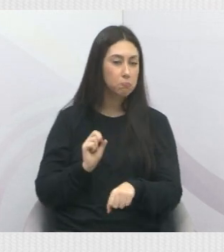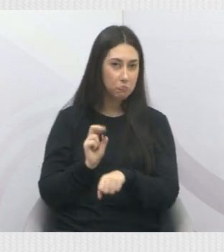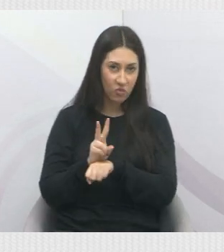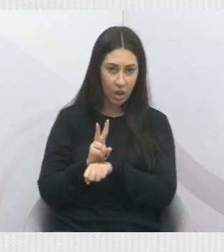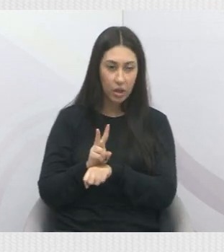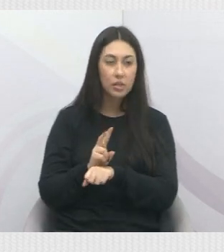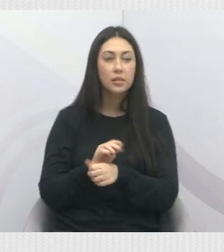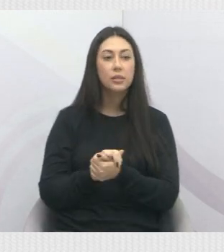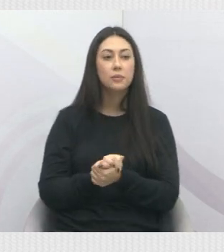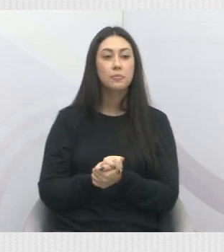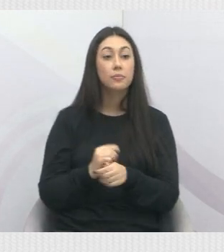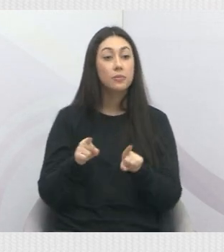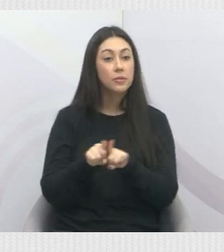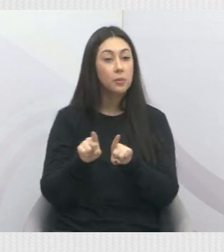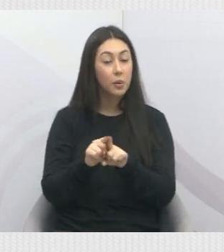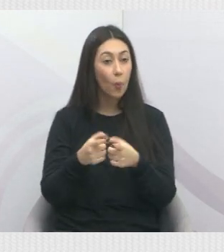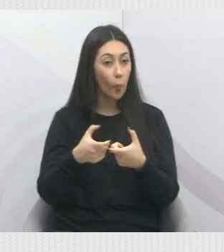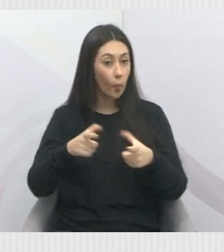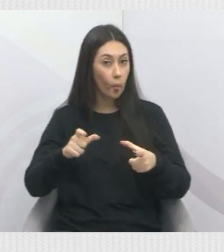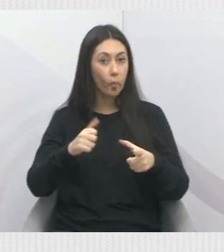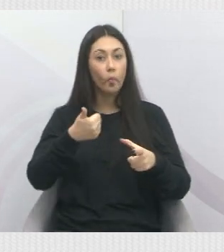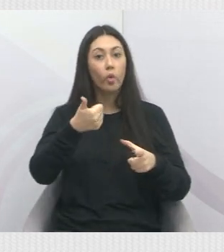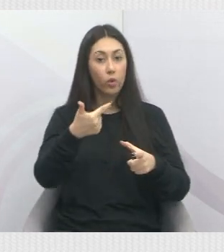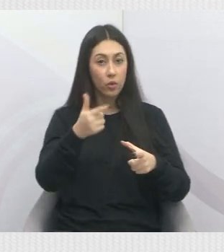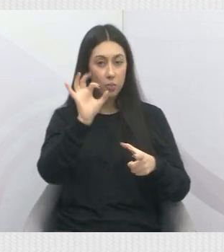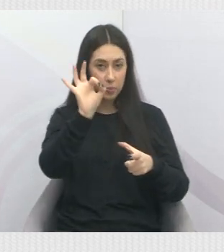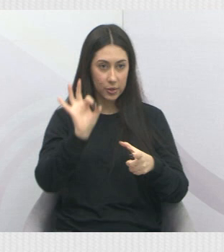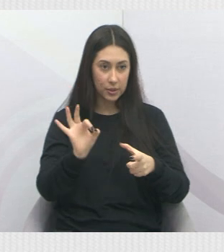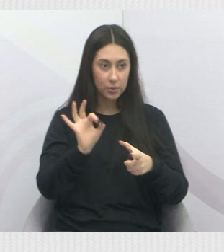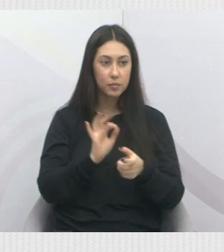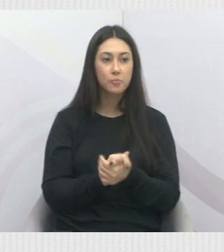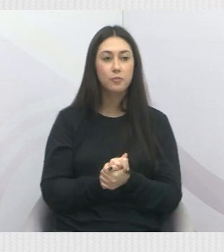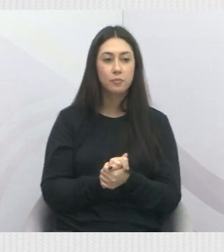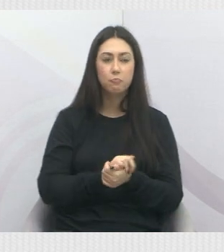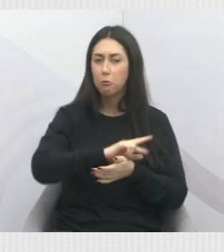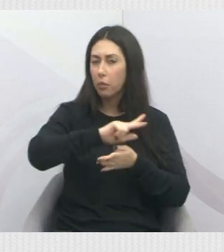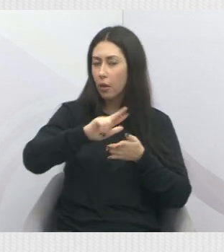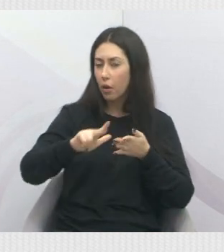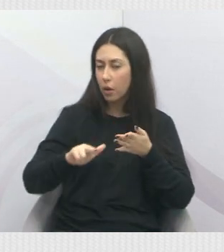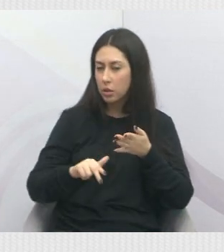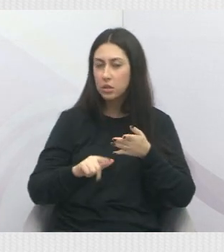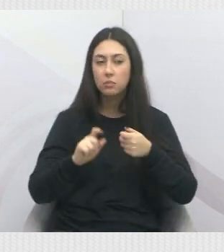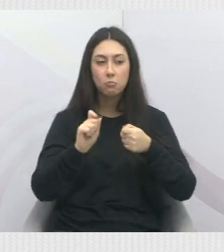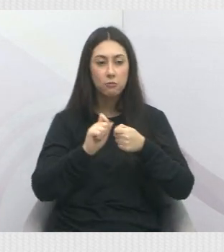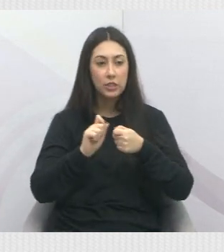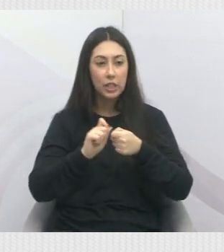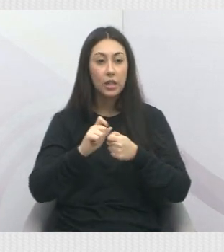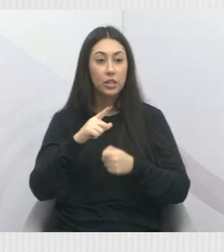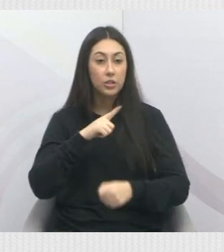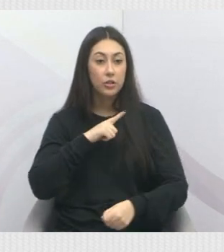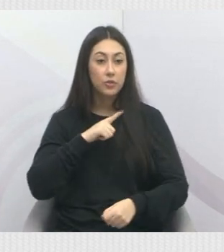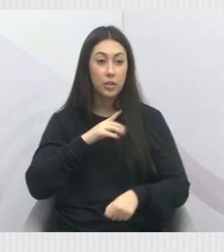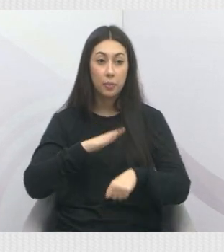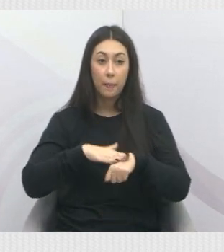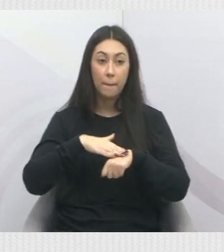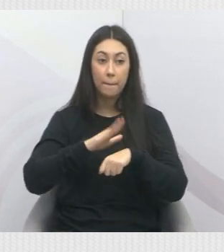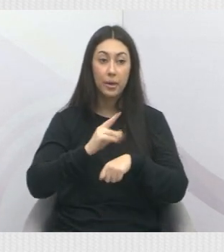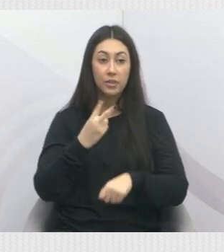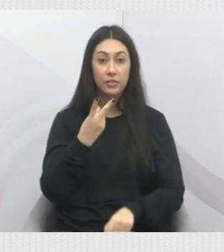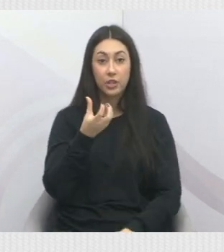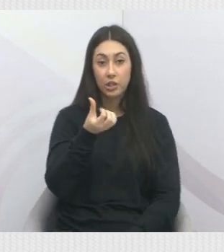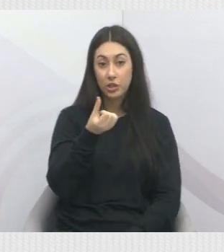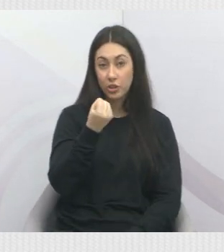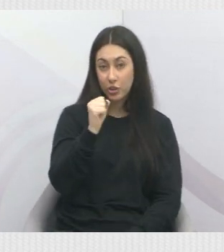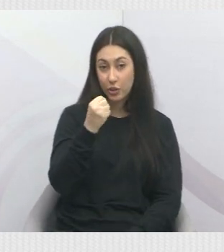realizadas, tendo um incremento de 12%. Procedimentos, no primeiro quadrimestre de 2022, tivemos um incremento de